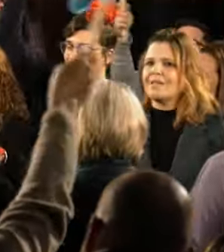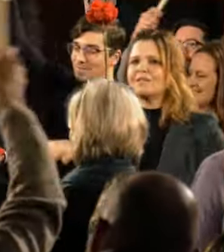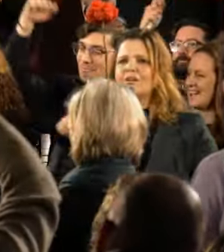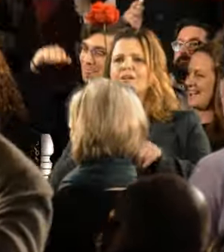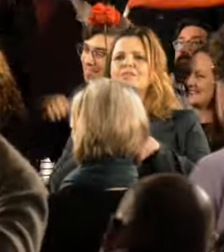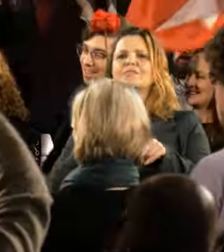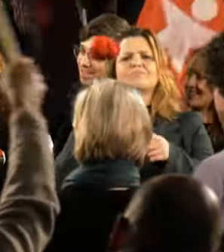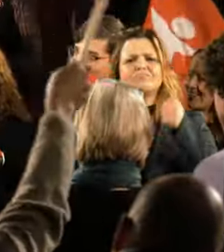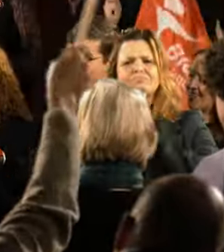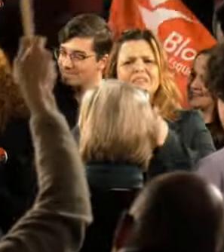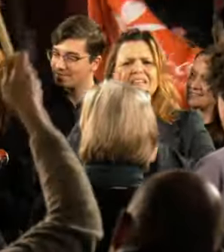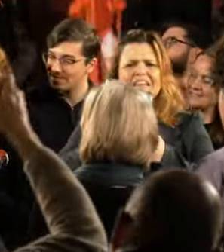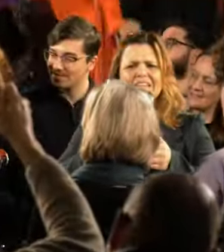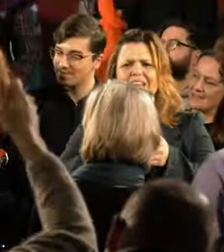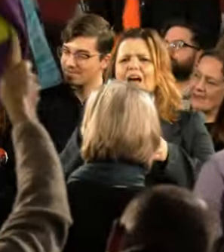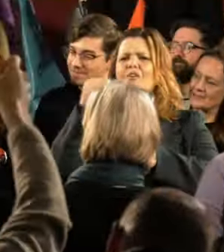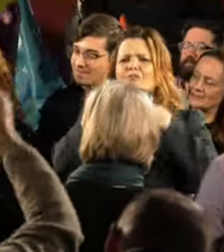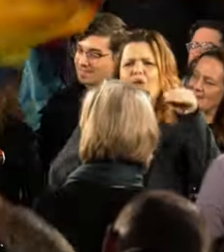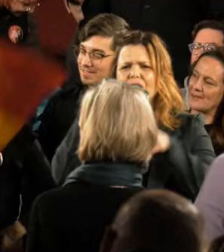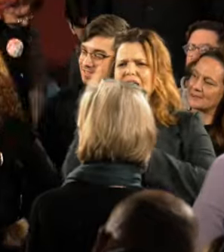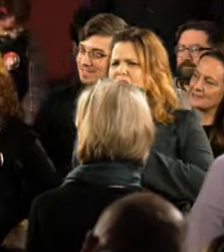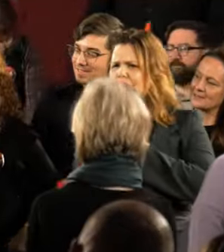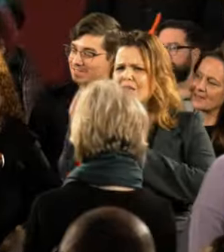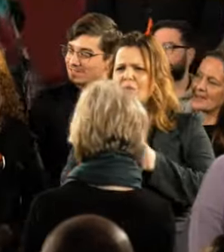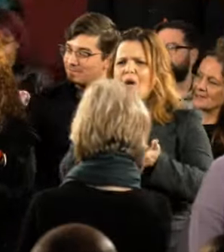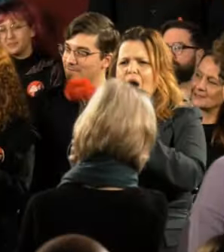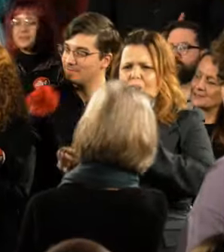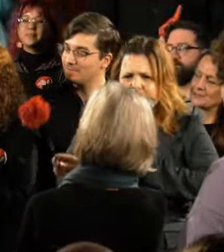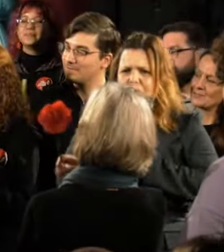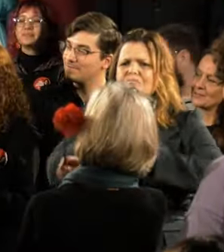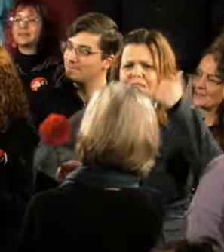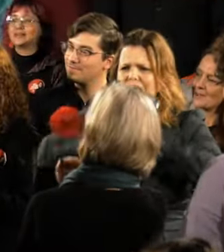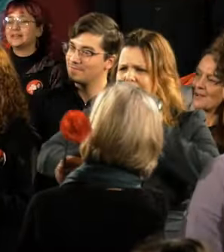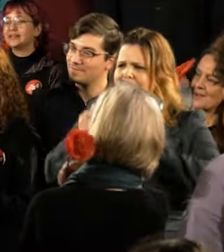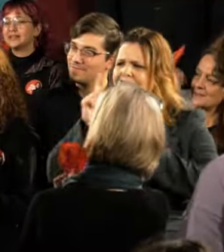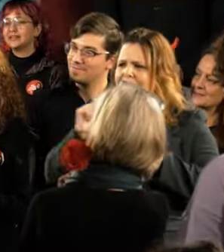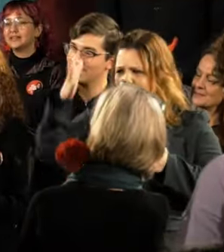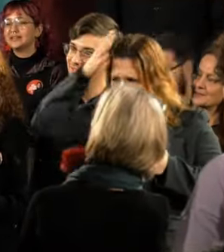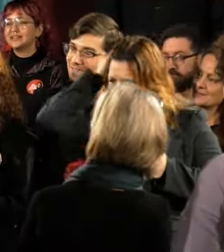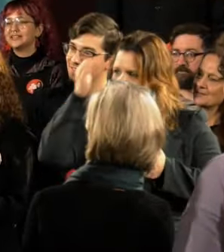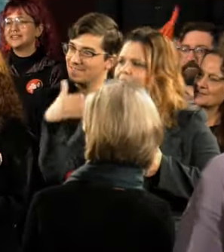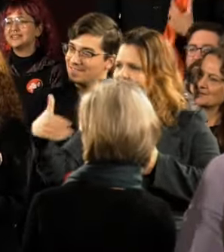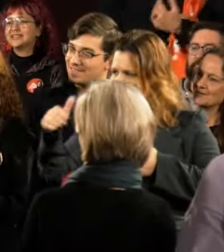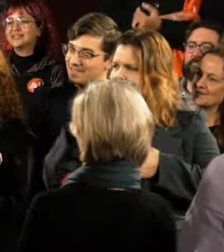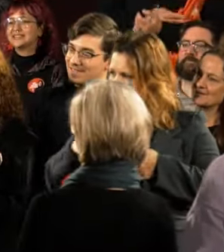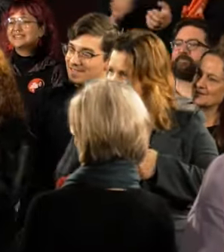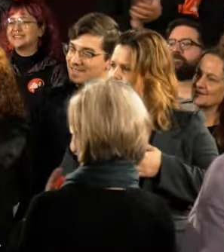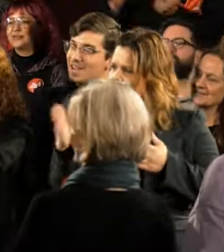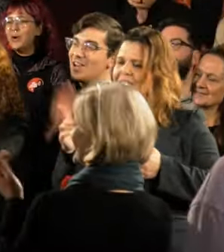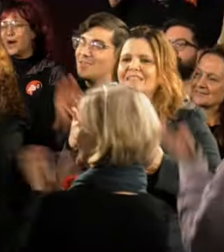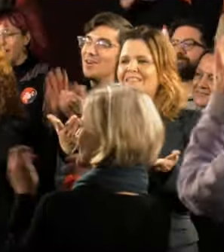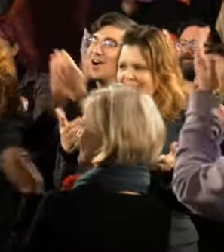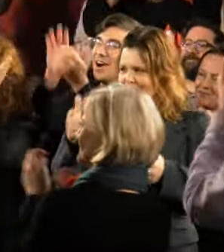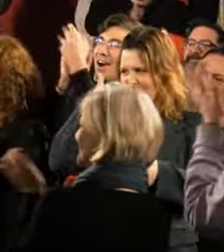disputar cada voto cada apoio cada vontade Mariana vai dá-lhes está aqui a tua